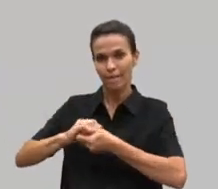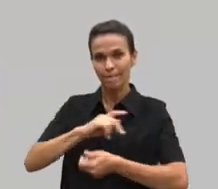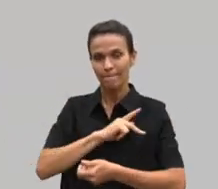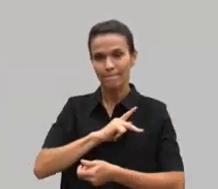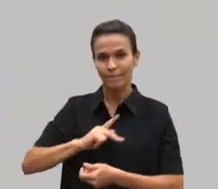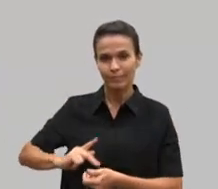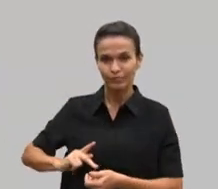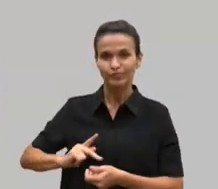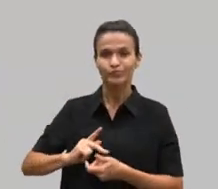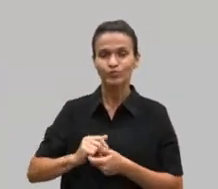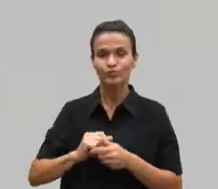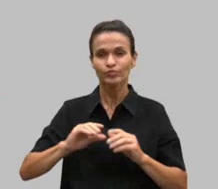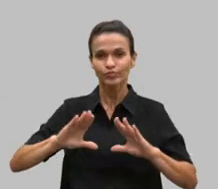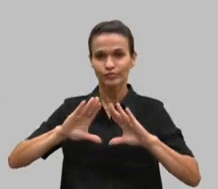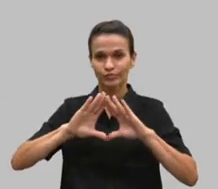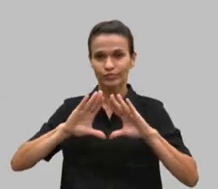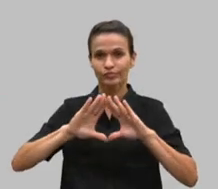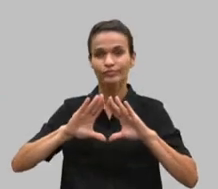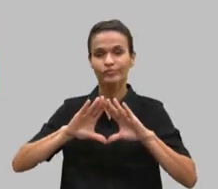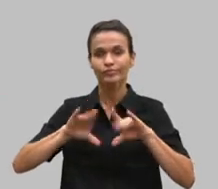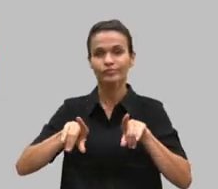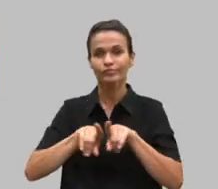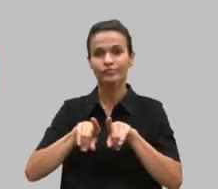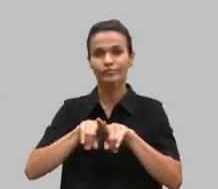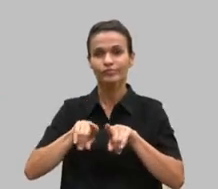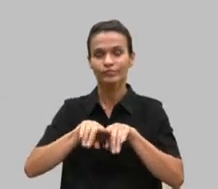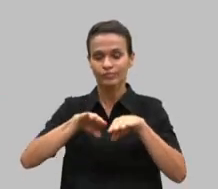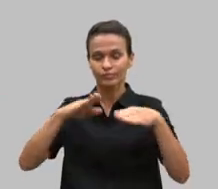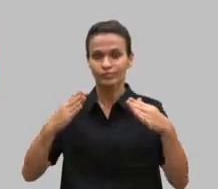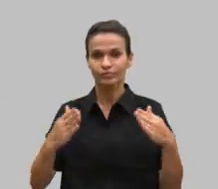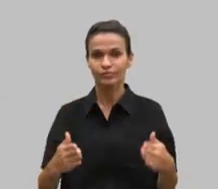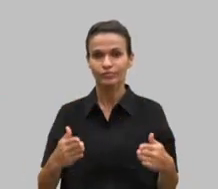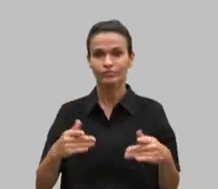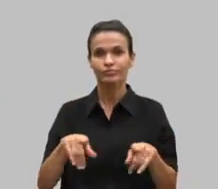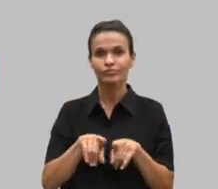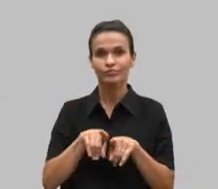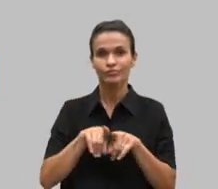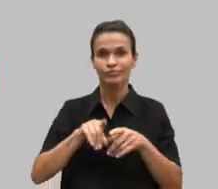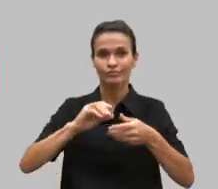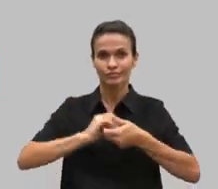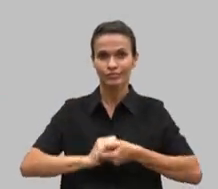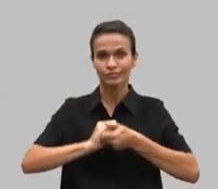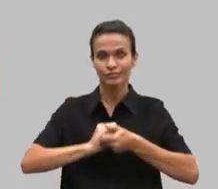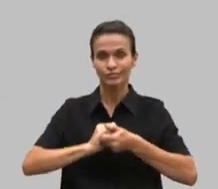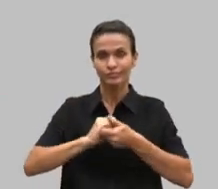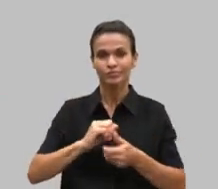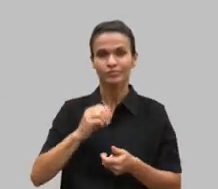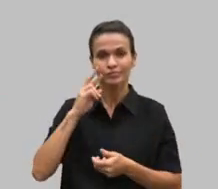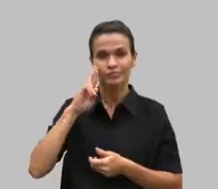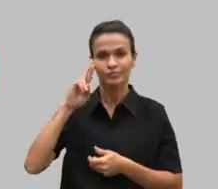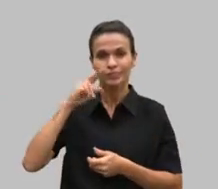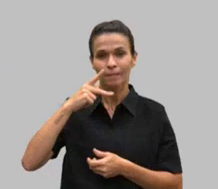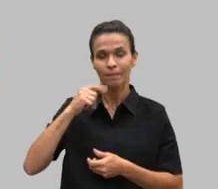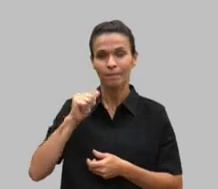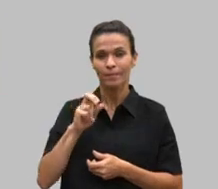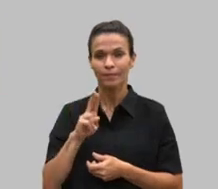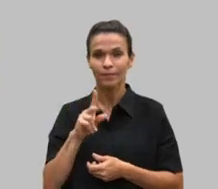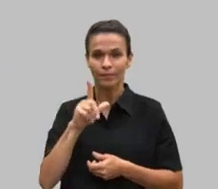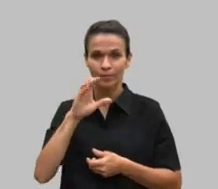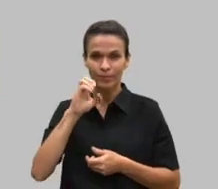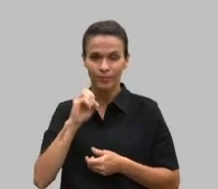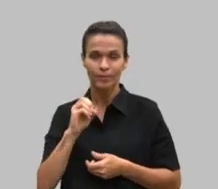e através dele cumprimentar toda a mesa mas eu também quero cumprimentar o João Paulo né então todos vocês que compõem